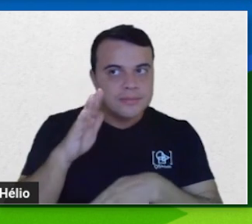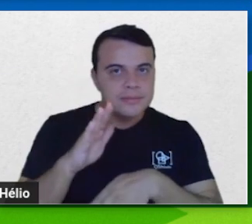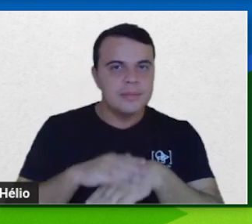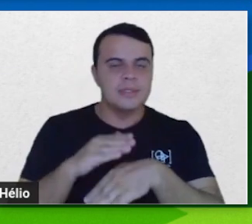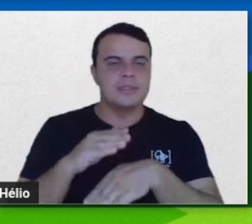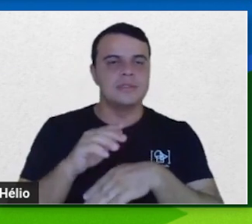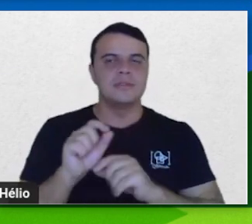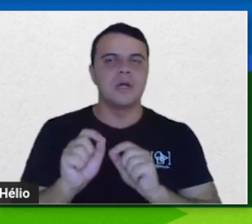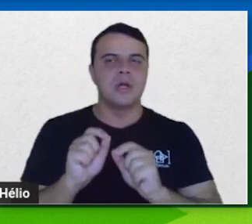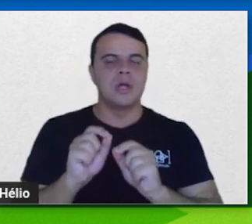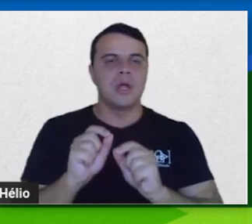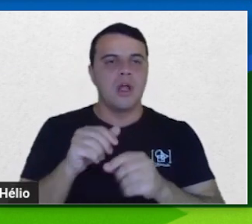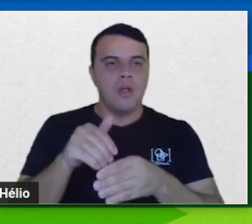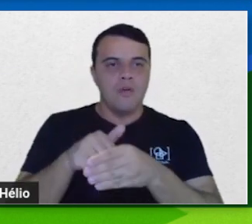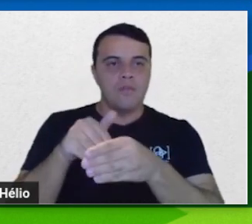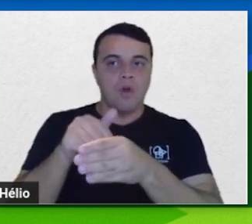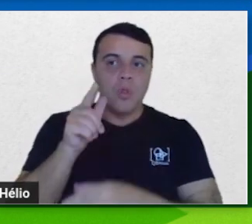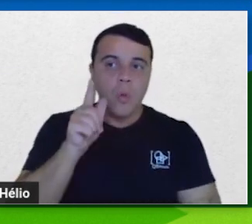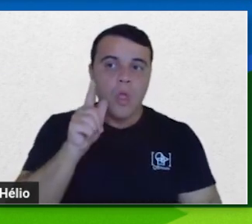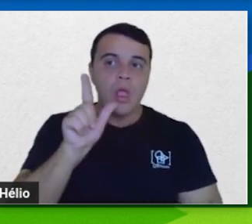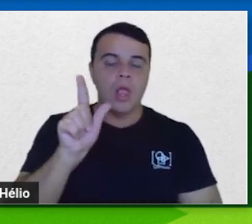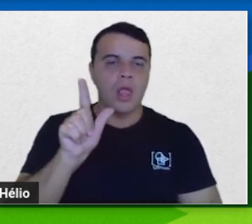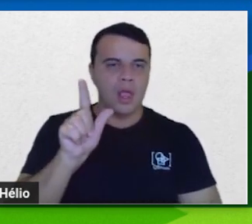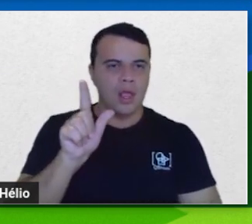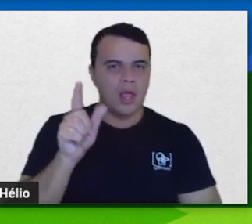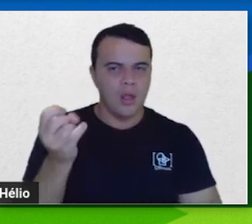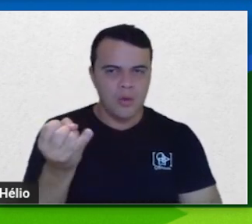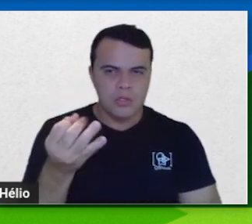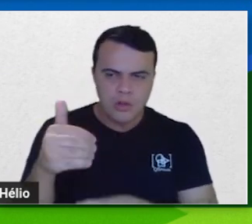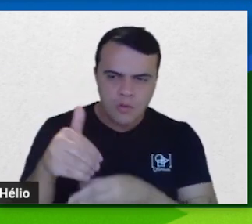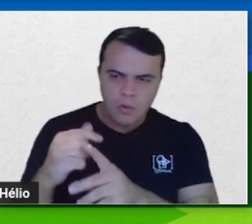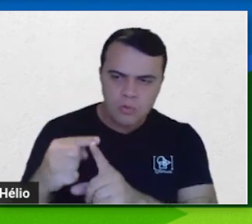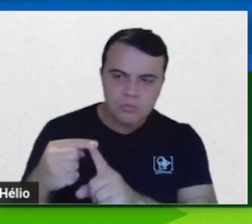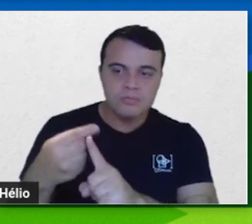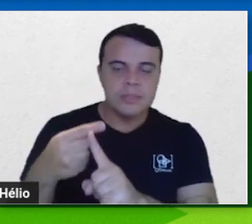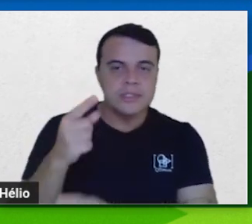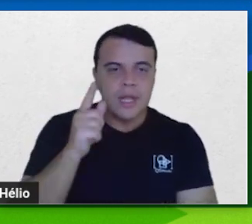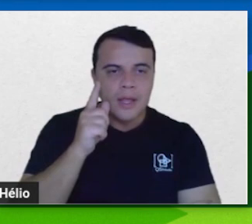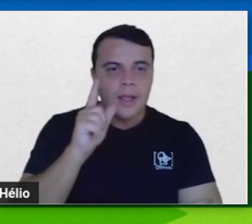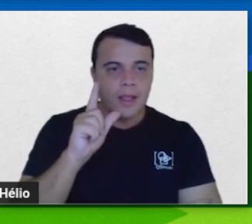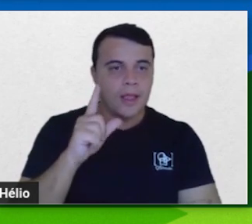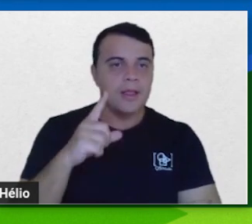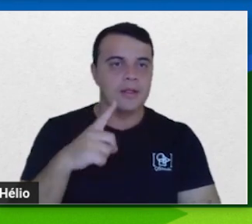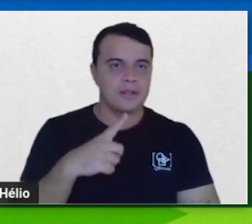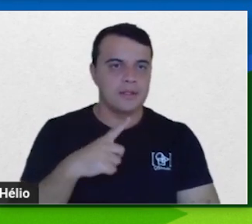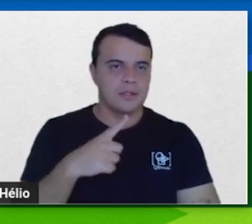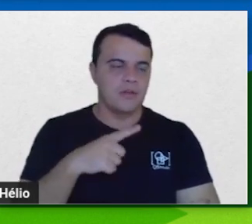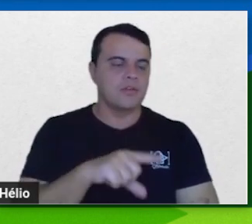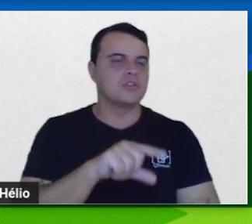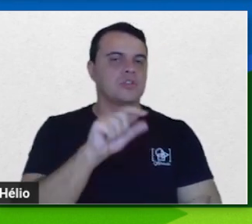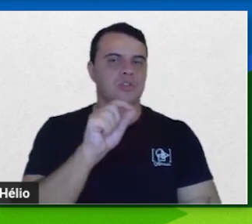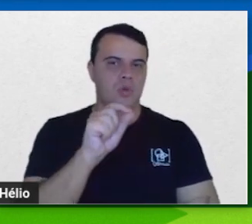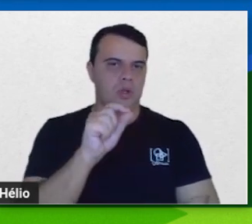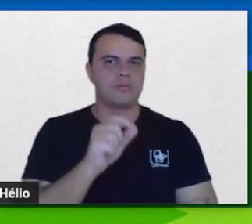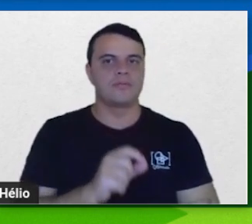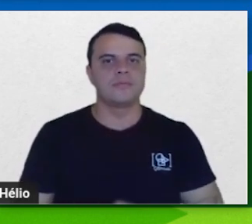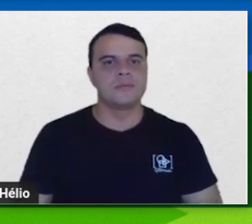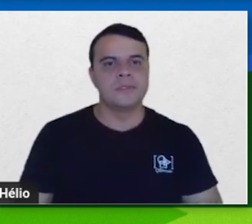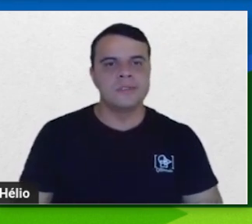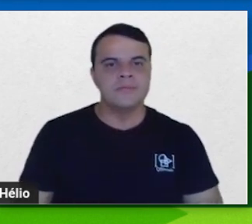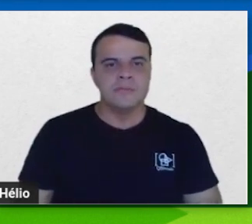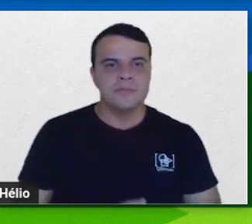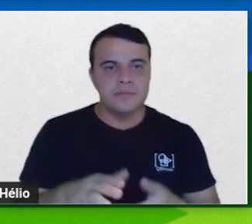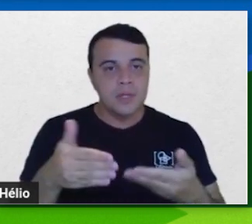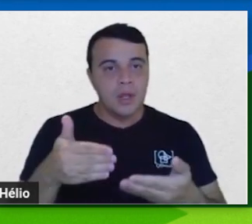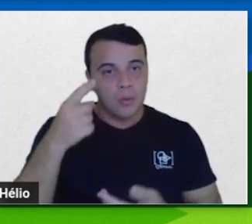maior votos, maior quantidade de votos, seria o escolhido. Então, essa é